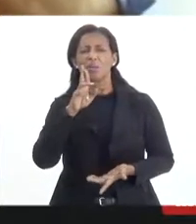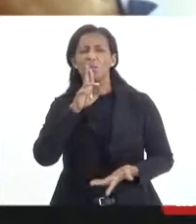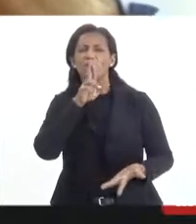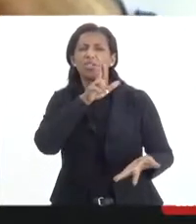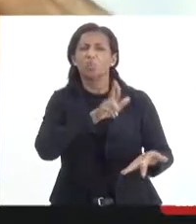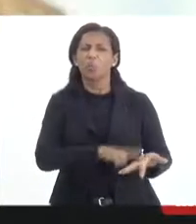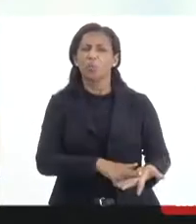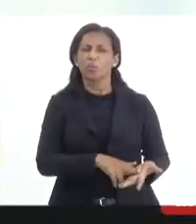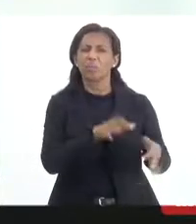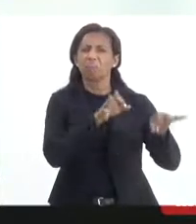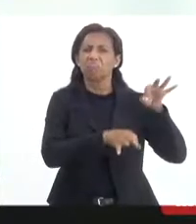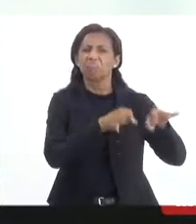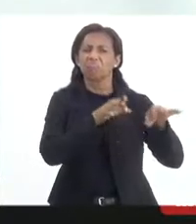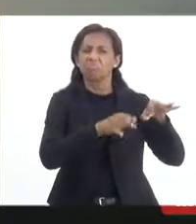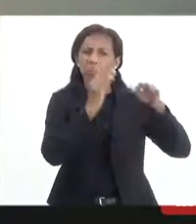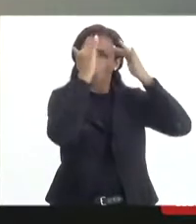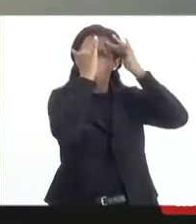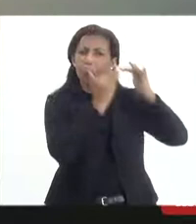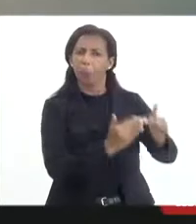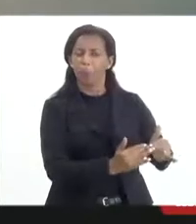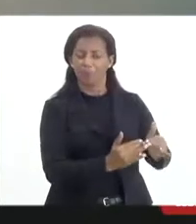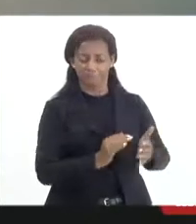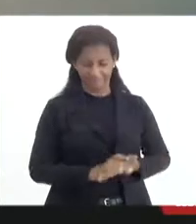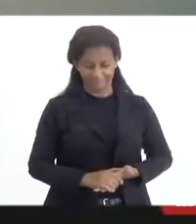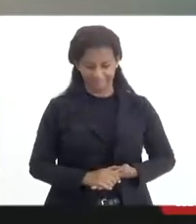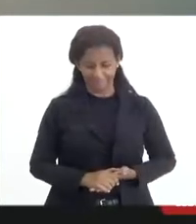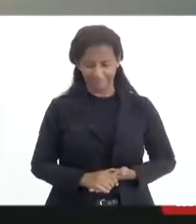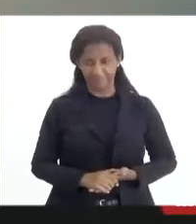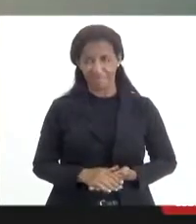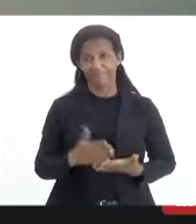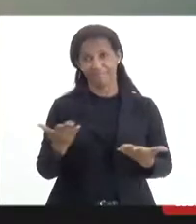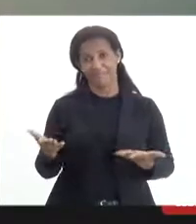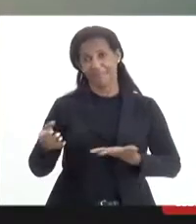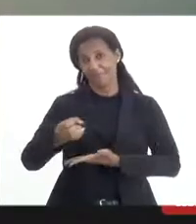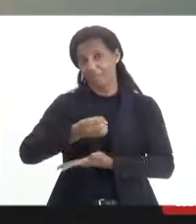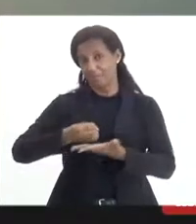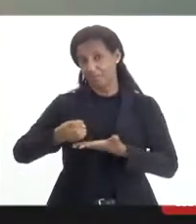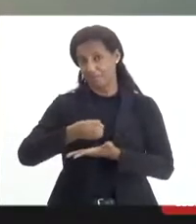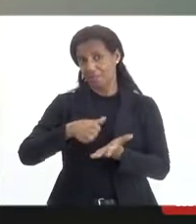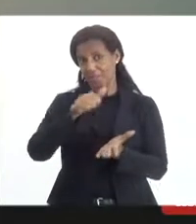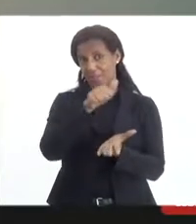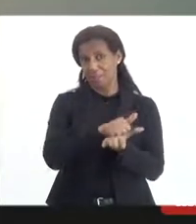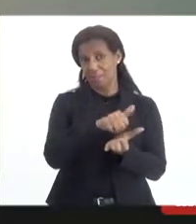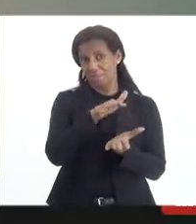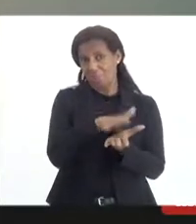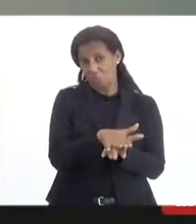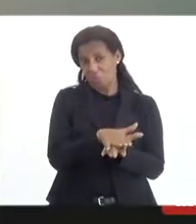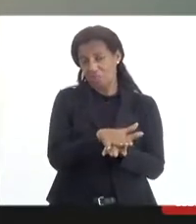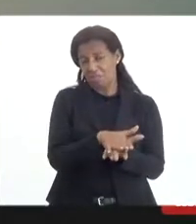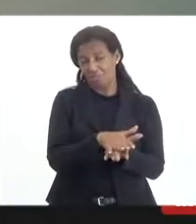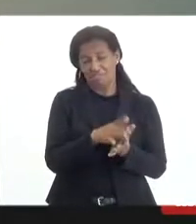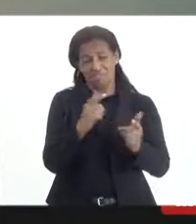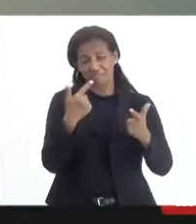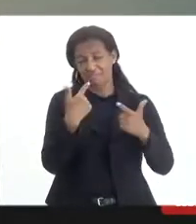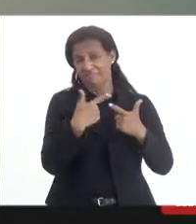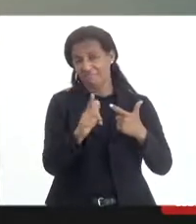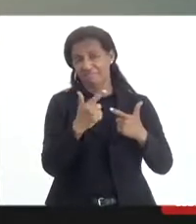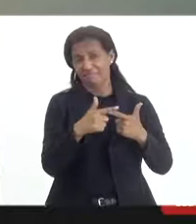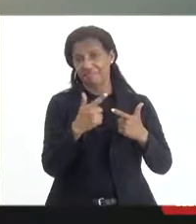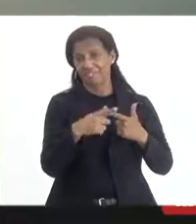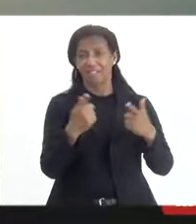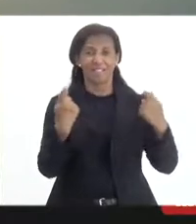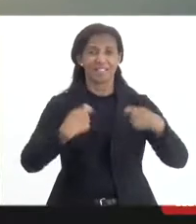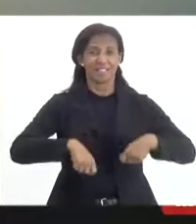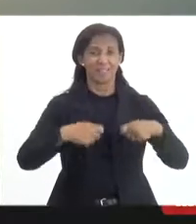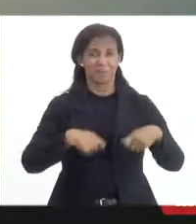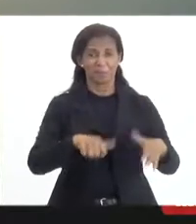intimação. Olha, é vários motivos, mas basicamente a multa para eles vale a pena, né? Então eles preferem se submeter a uma